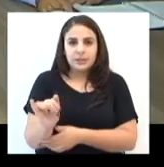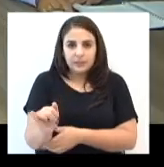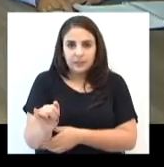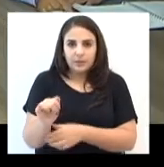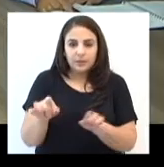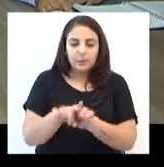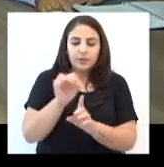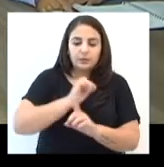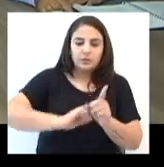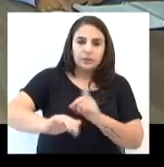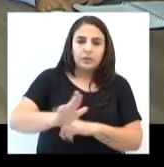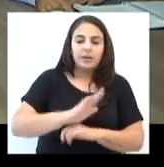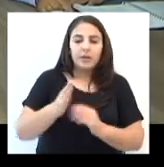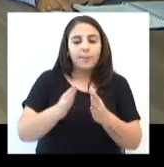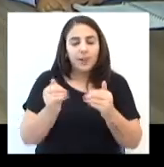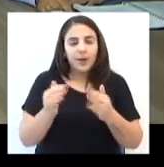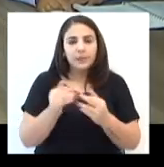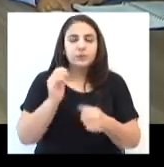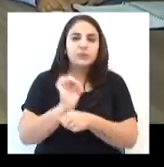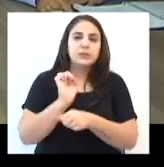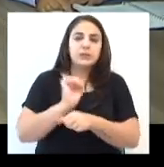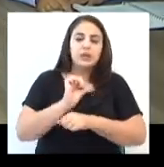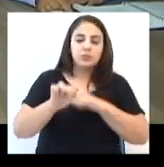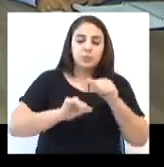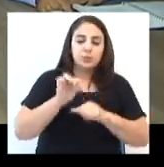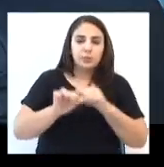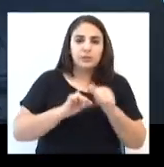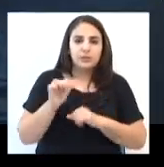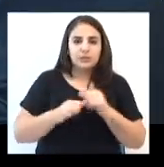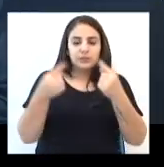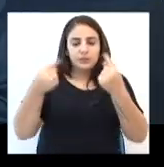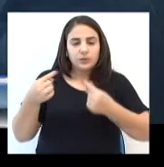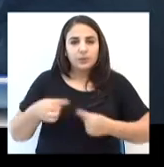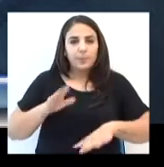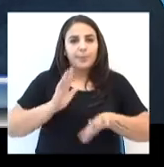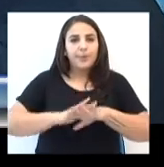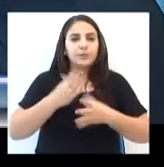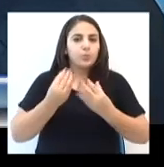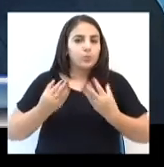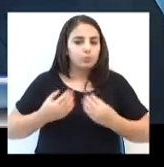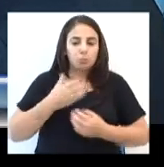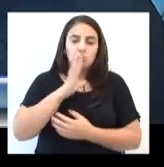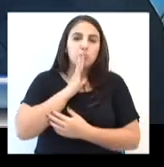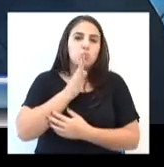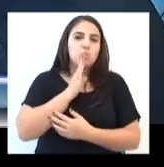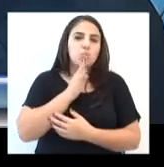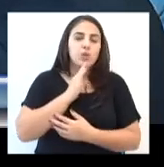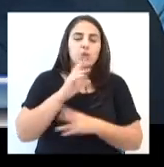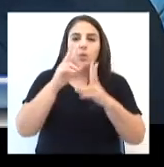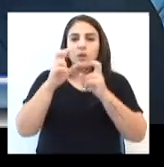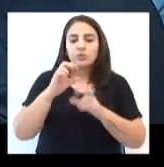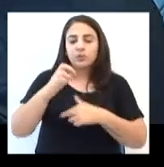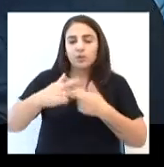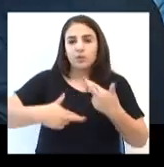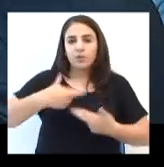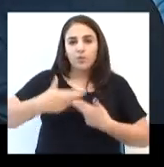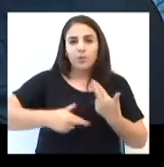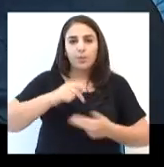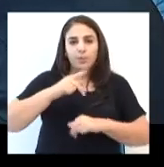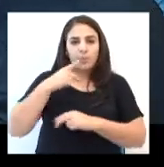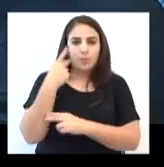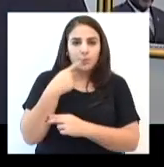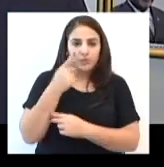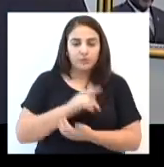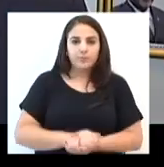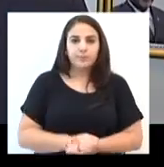a sociedade cobra do Estado mudanças estruturais, mas muitos ainda desconhecem do que se trata a reforma